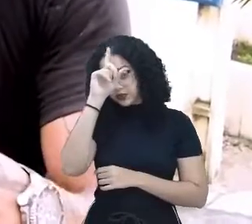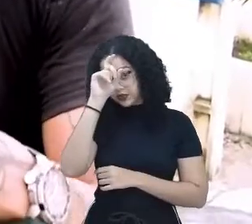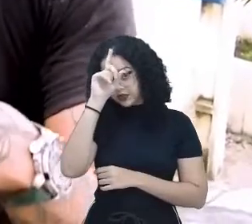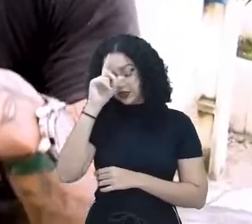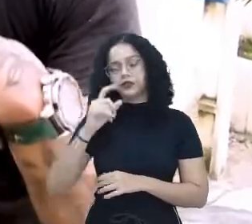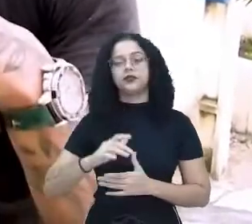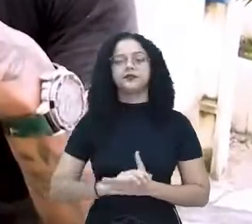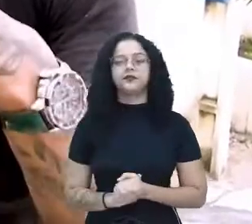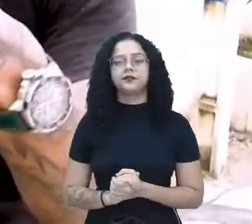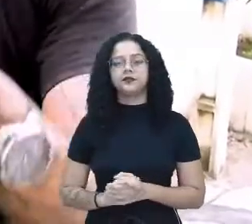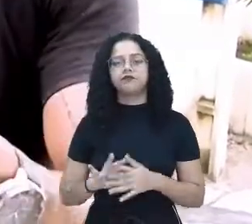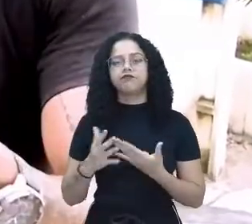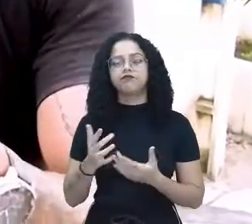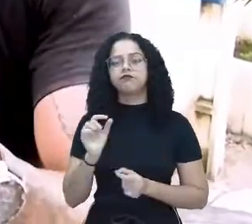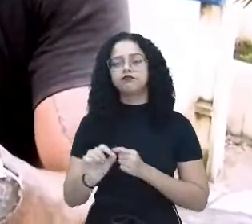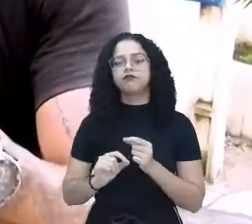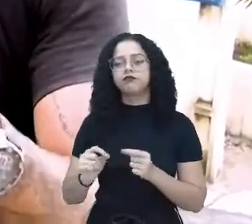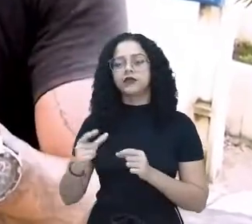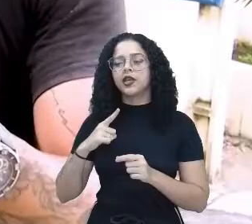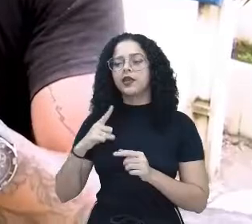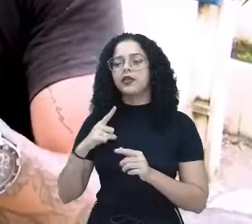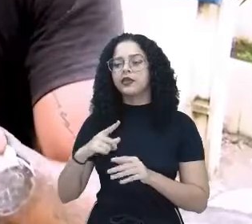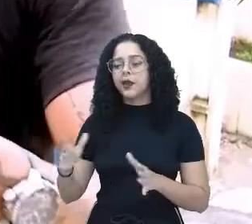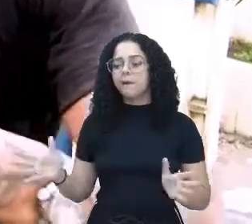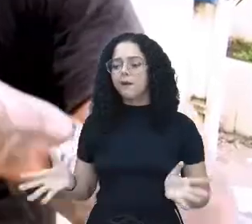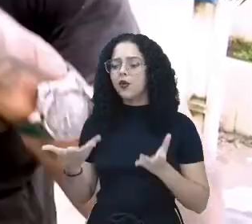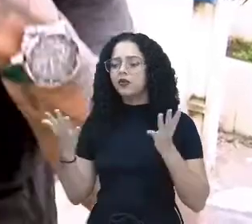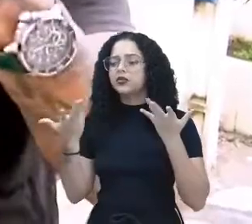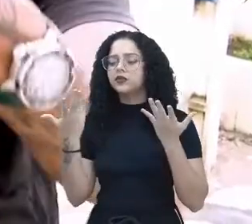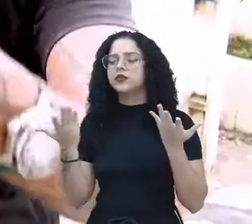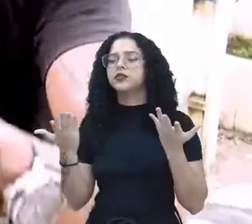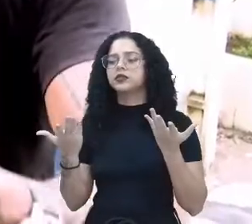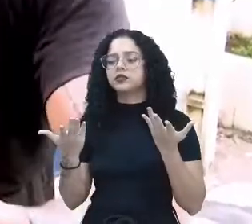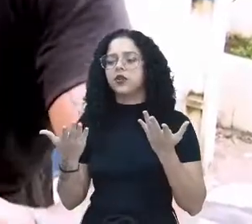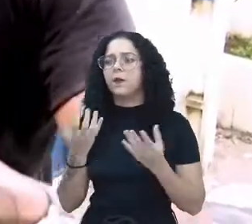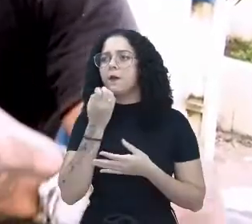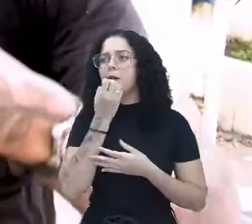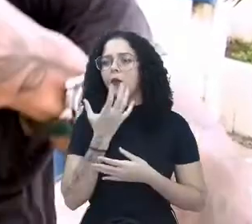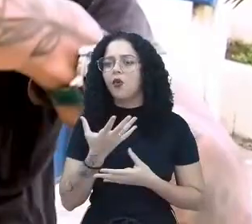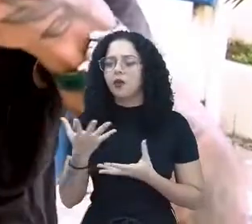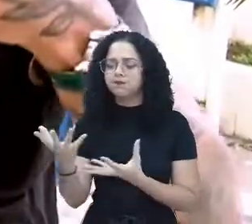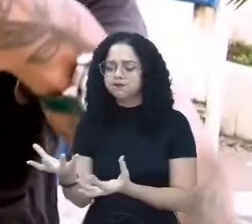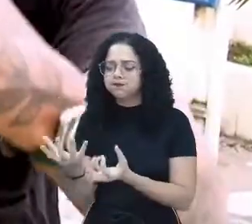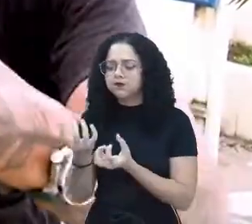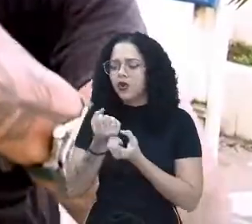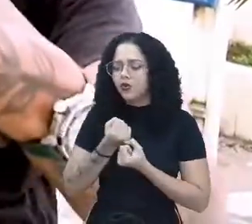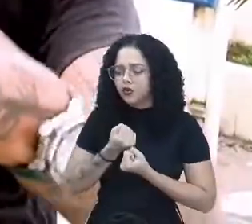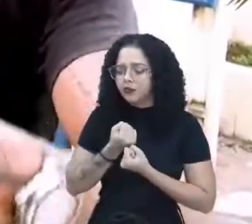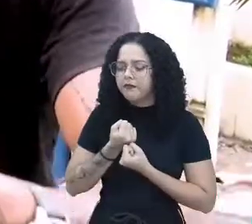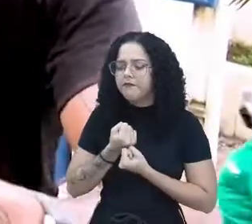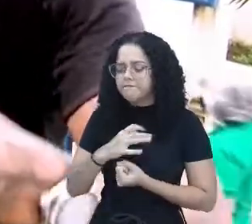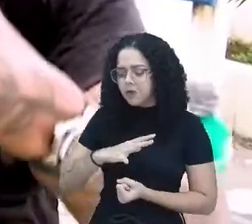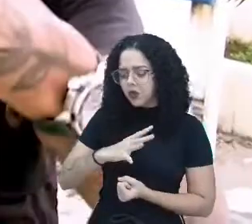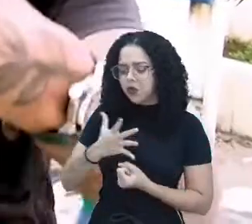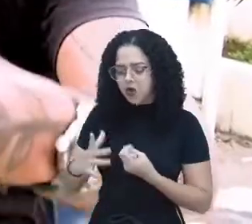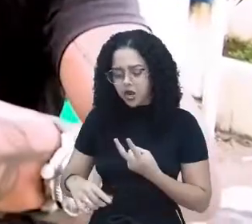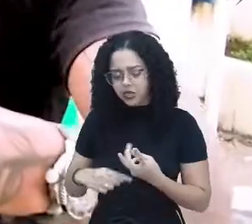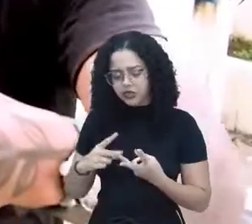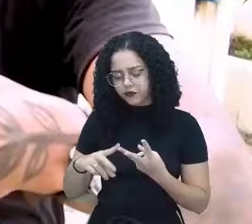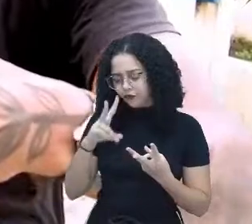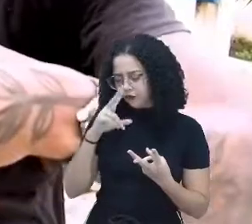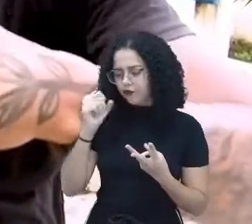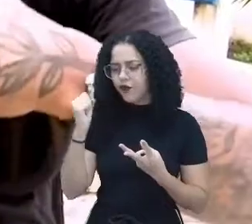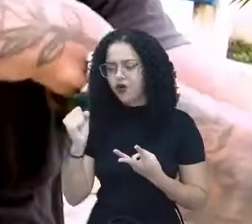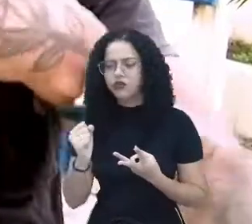campanha que tinham uma motivação muito nobre, que era de trazer acolhimento, trazer coragem, força, um